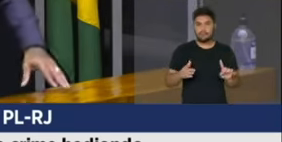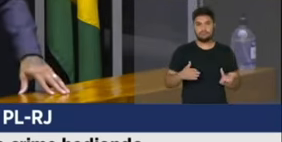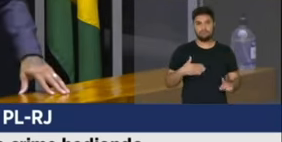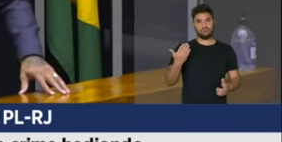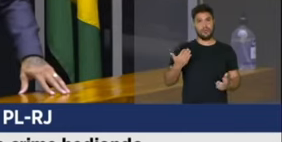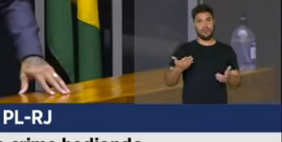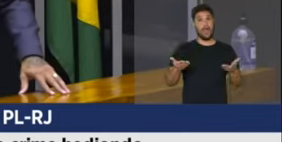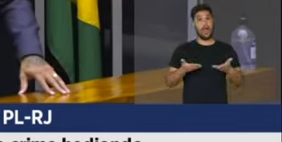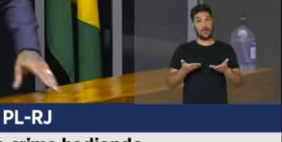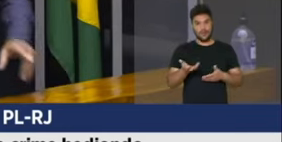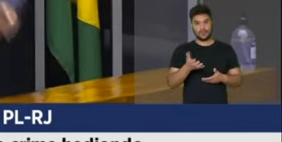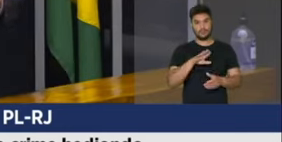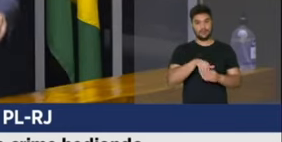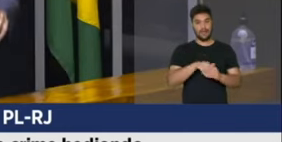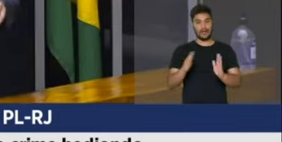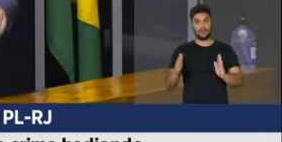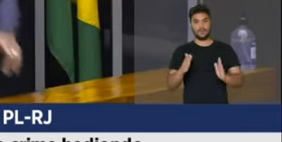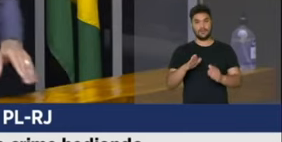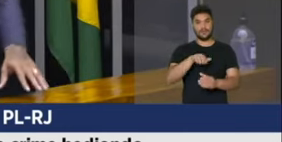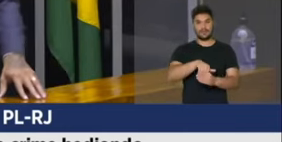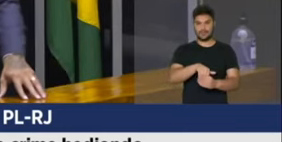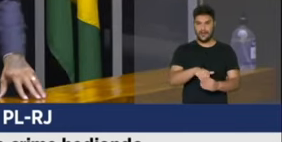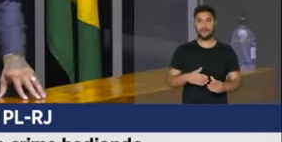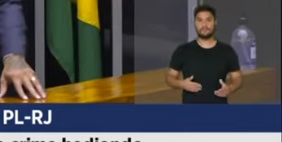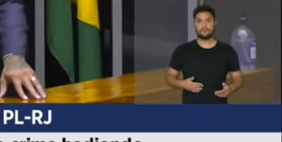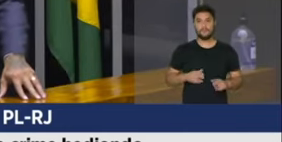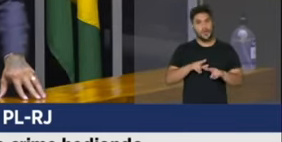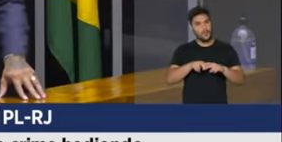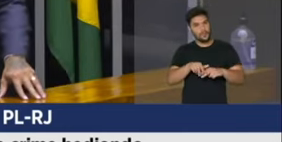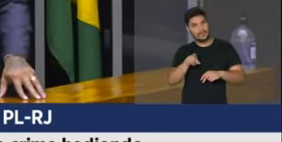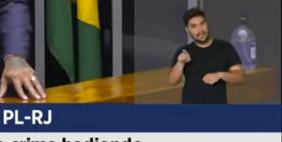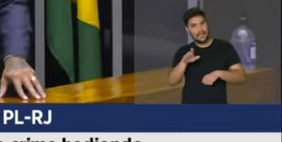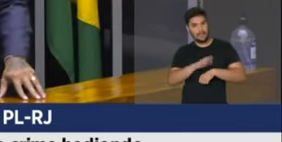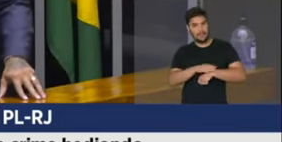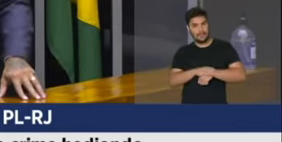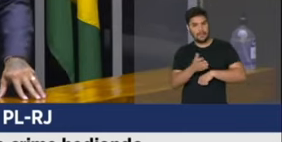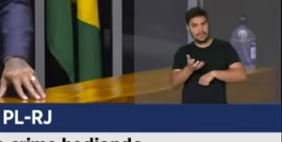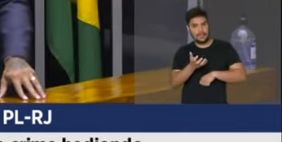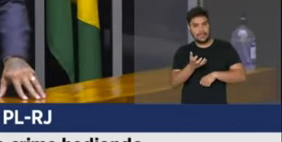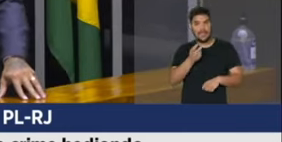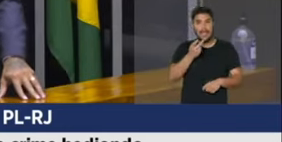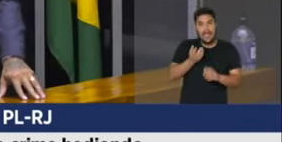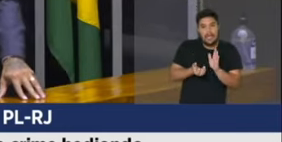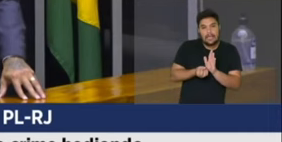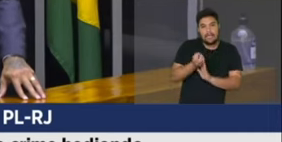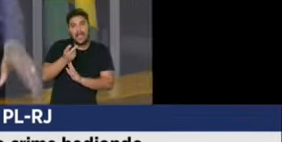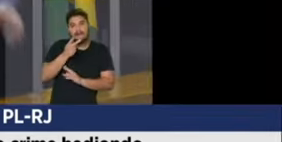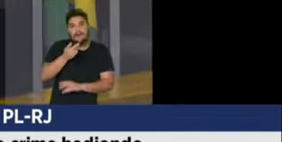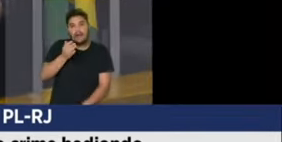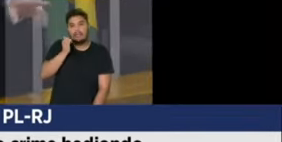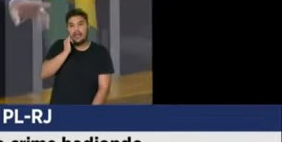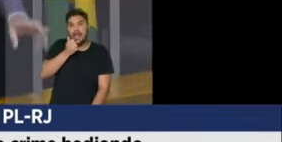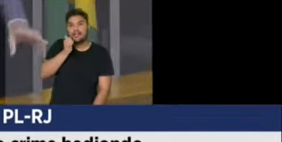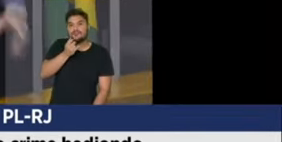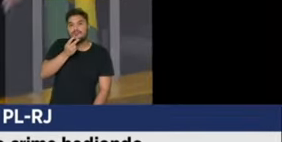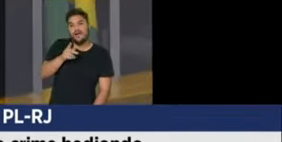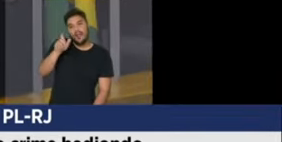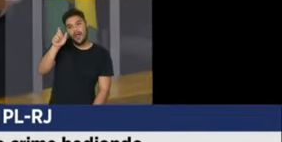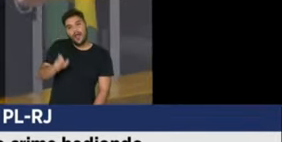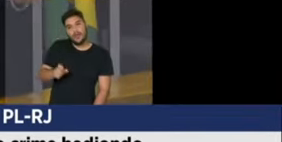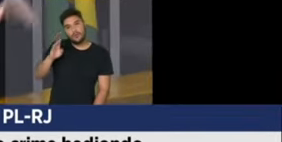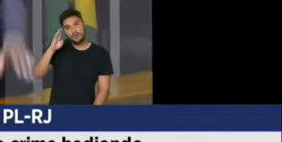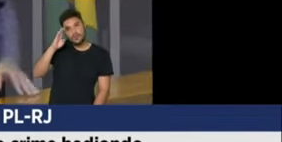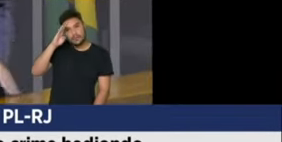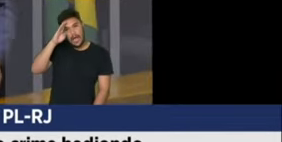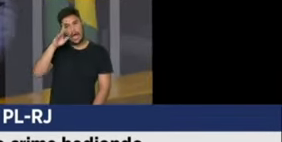votar durante a eleição justamente naquele momento que queriam criar uma narrativa contra o presidente bolsonaro alegando que